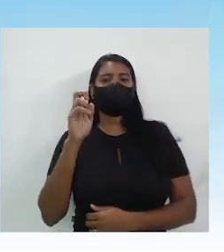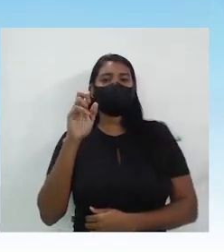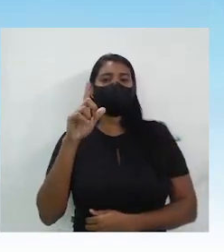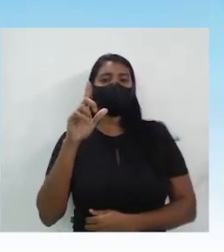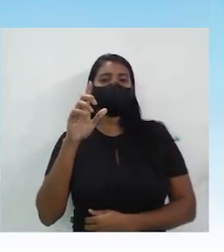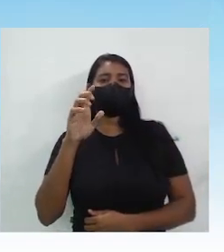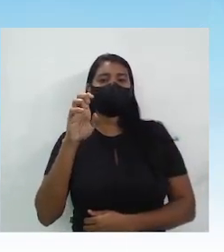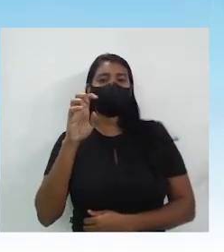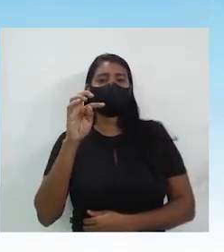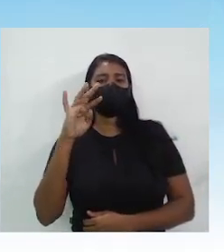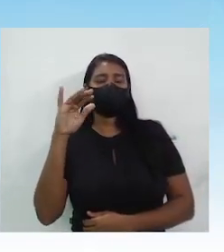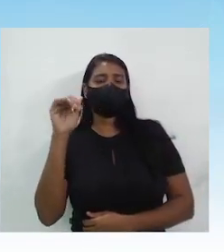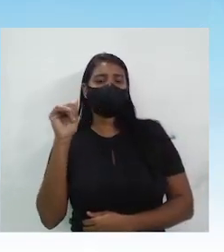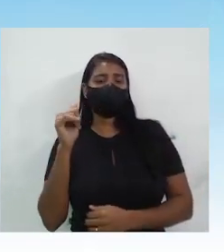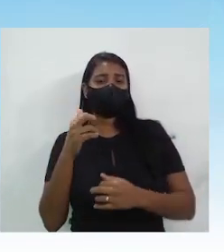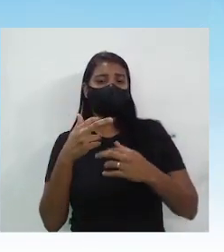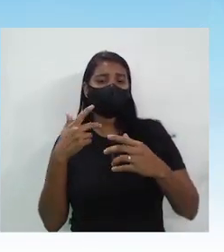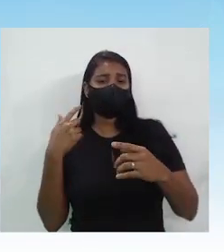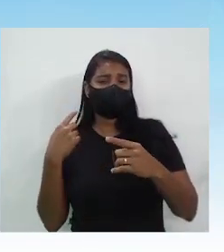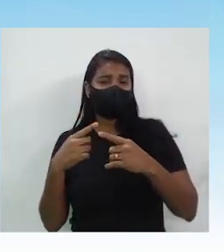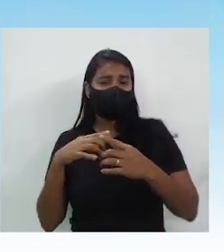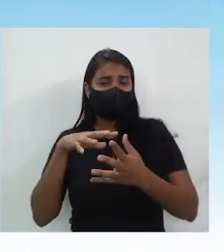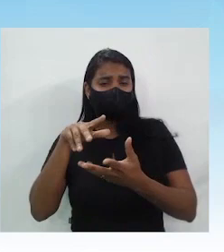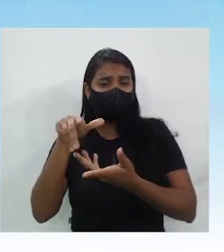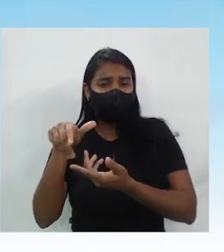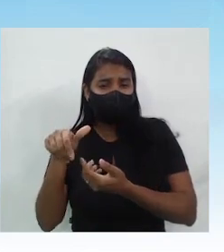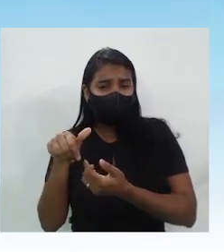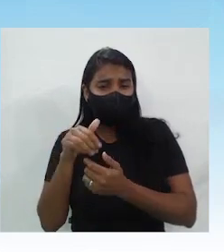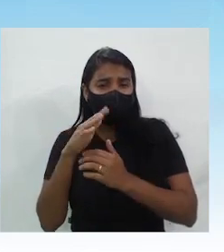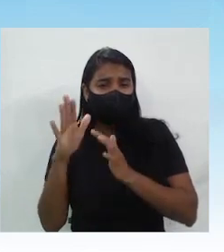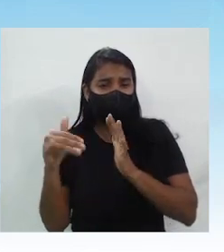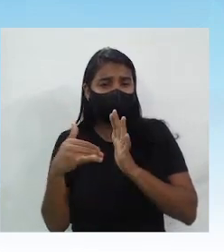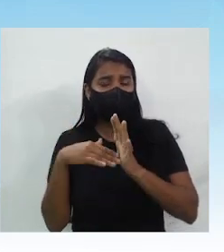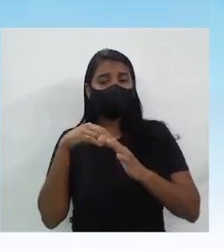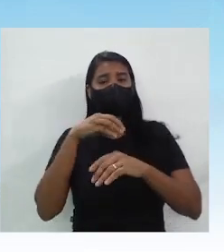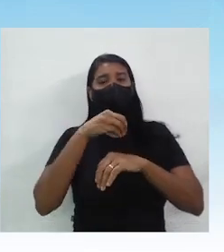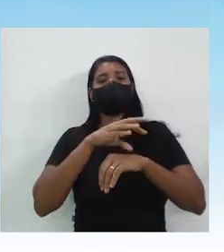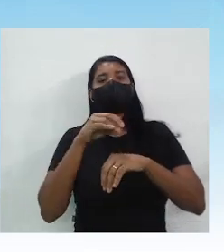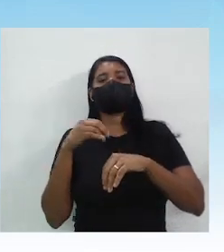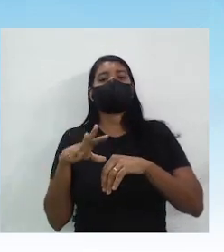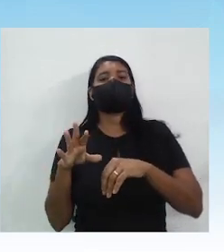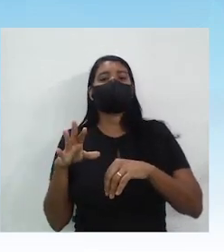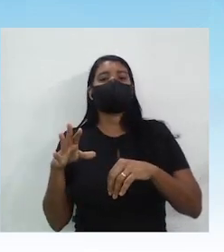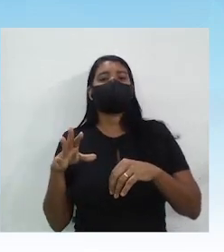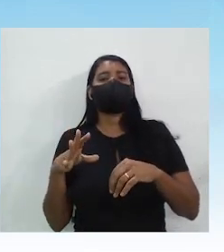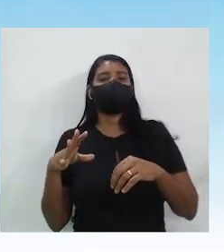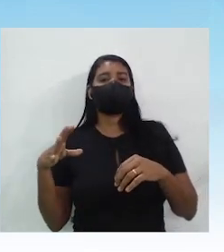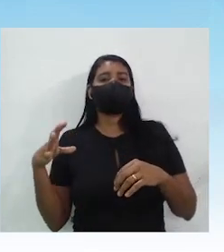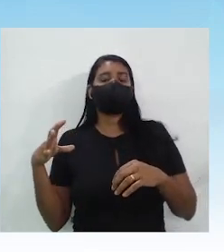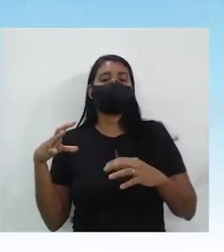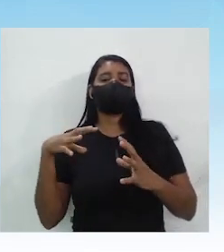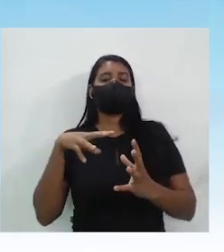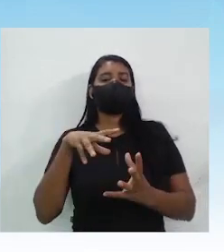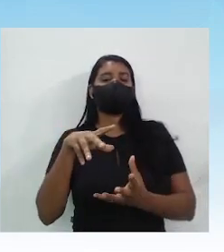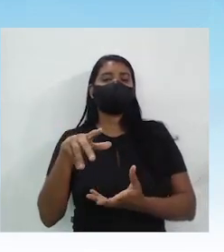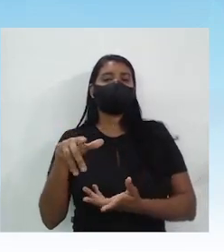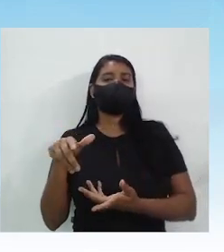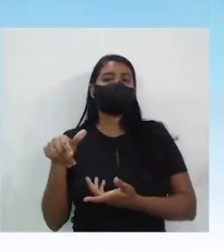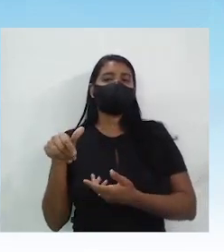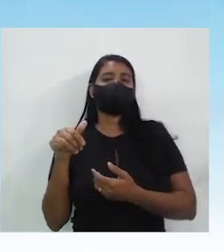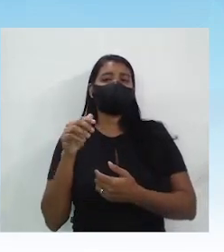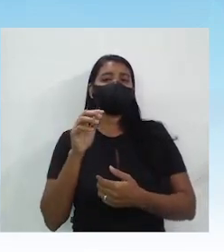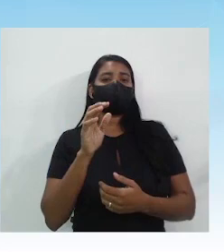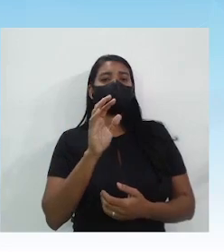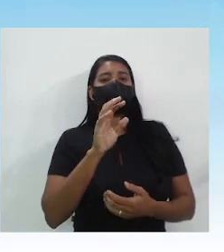ela também causa sérios impactos ambientais. Contribui para o aquecimento global através